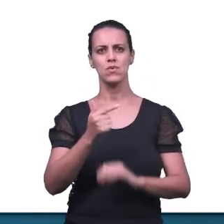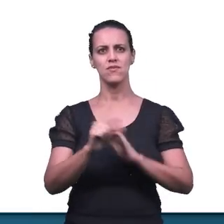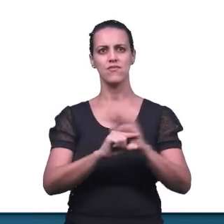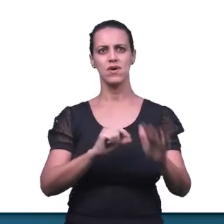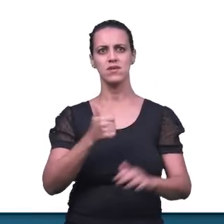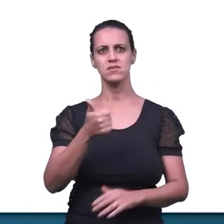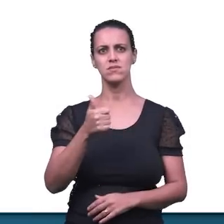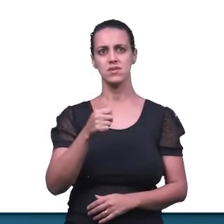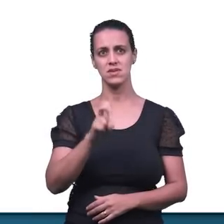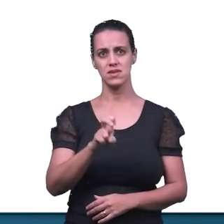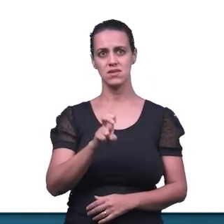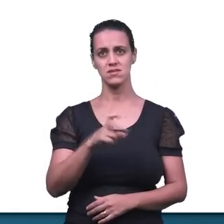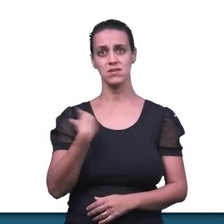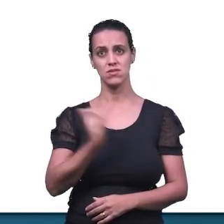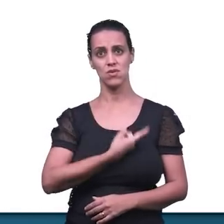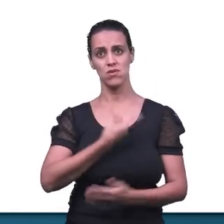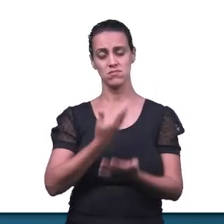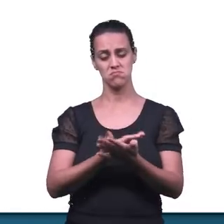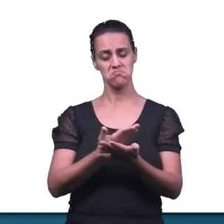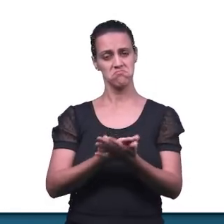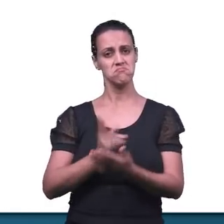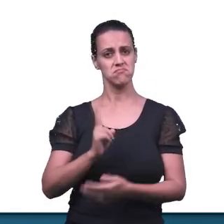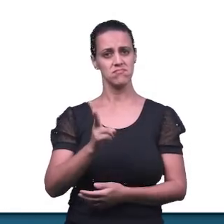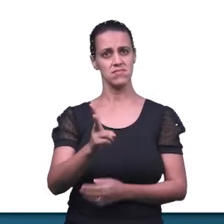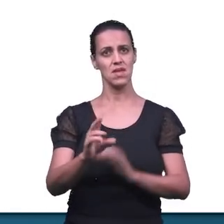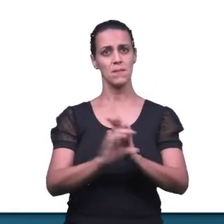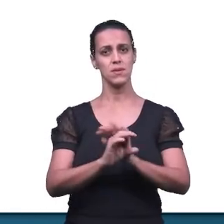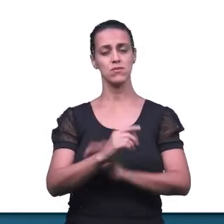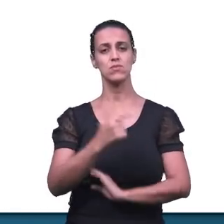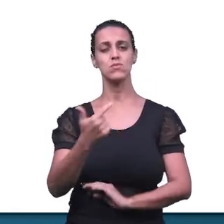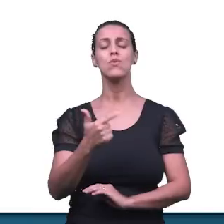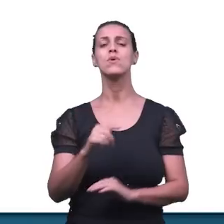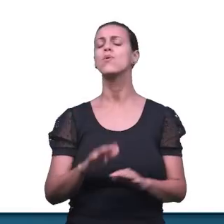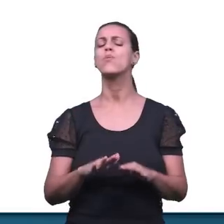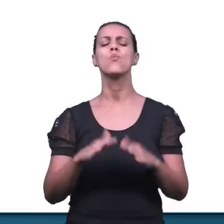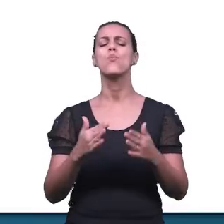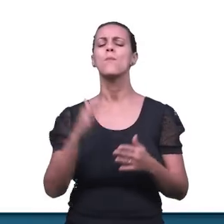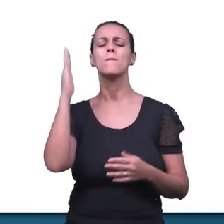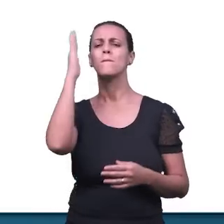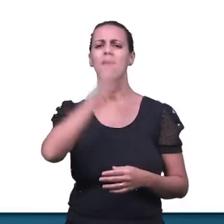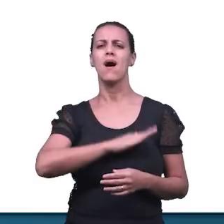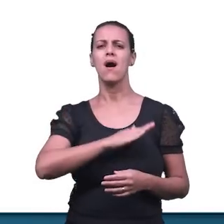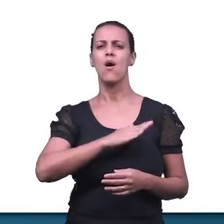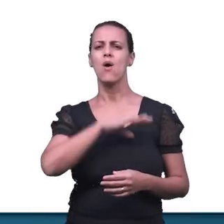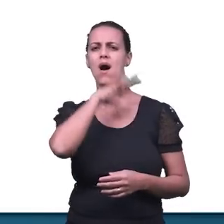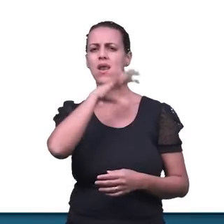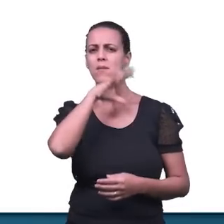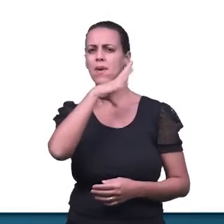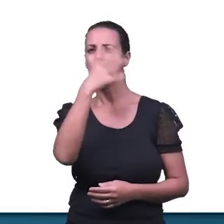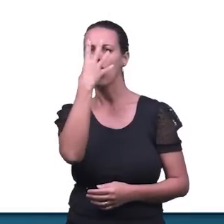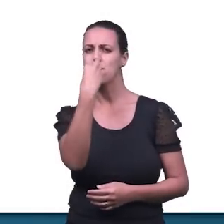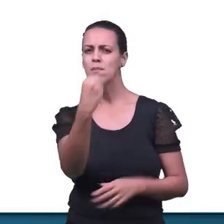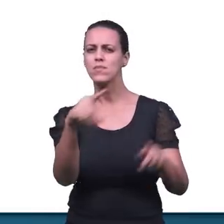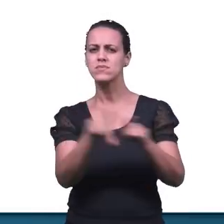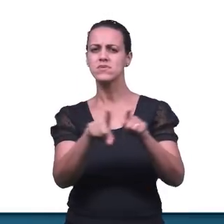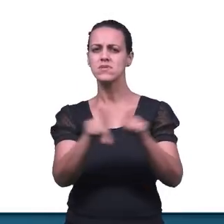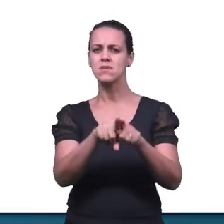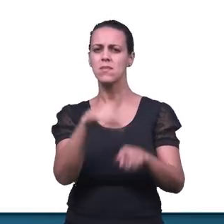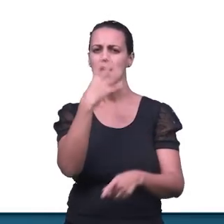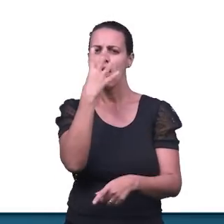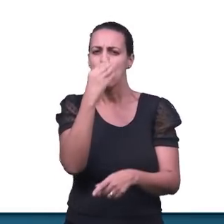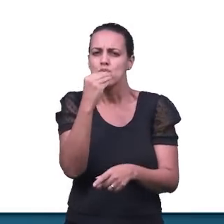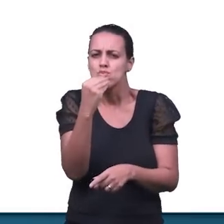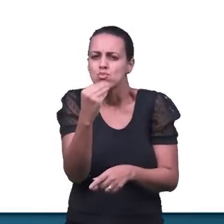verso 15, estamos ainda estudando o capítulo 2, quais os males que as raposas e raposinhas